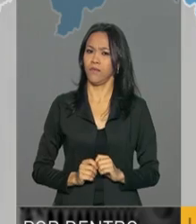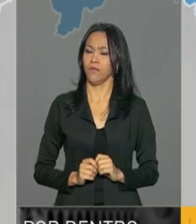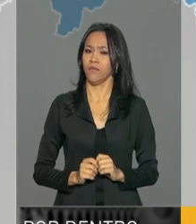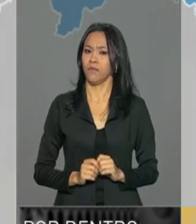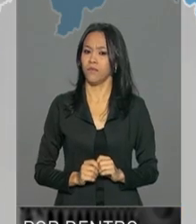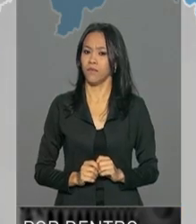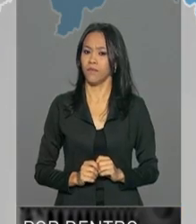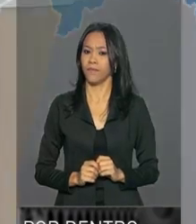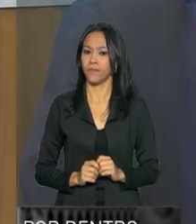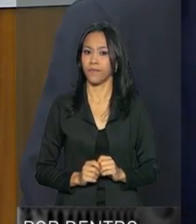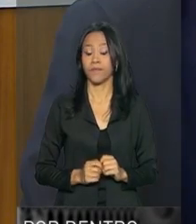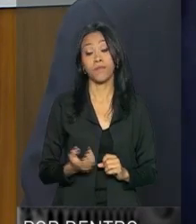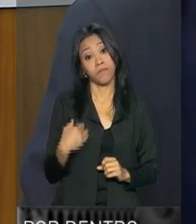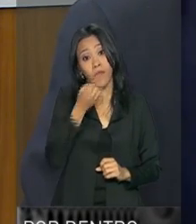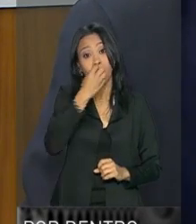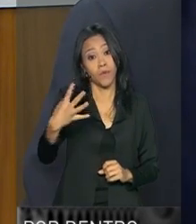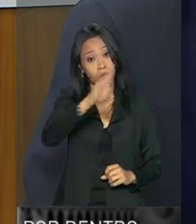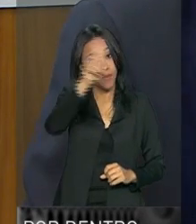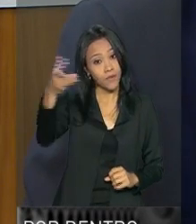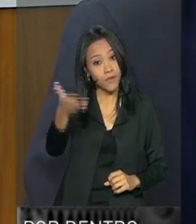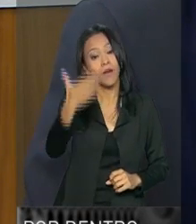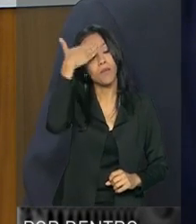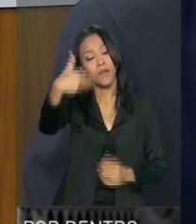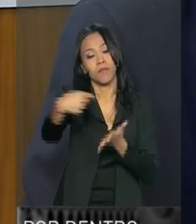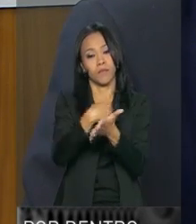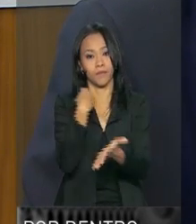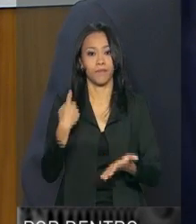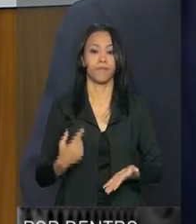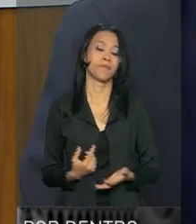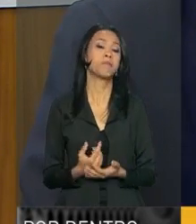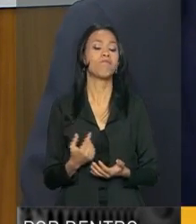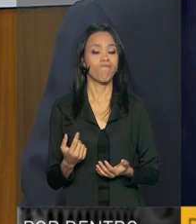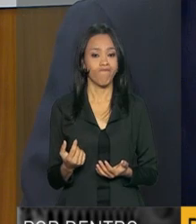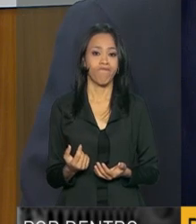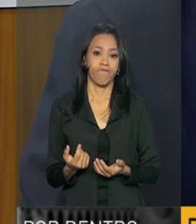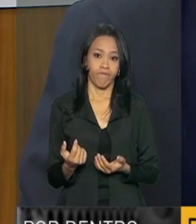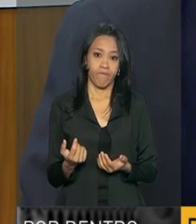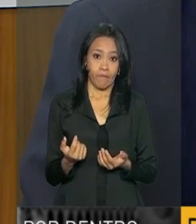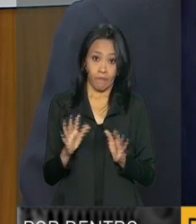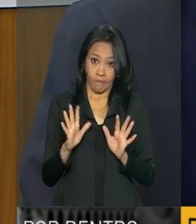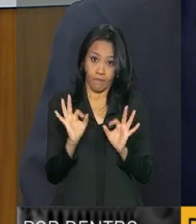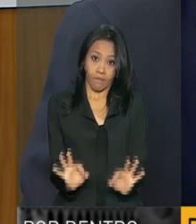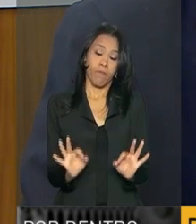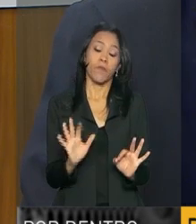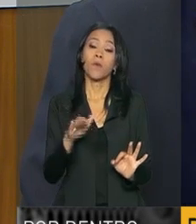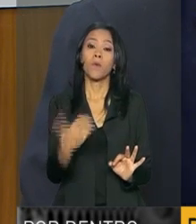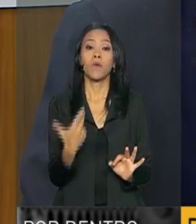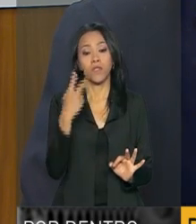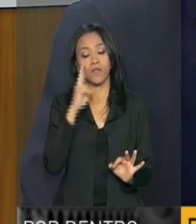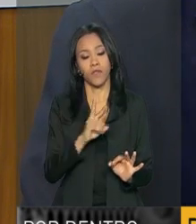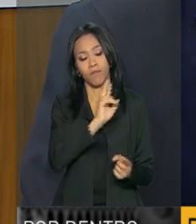é bom dia ela isso é obrigado pela pergunta de fato quando a gente olha o conjunto das contas